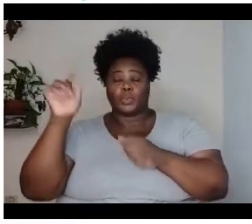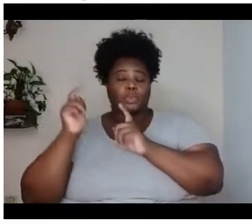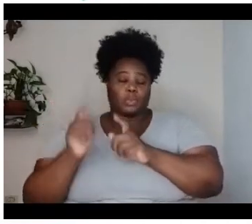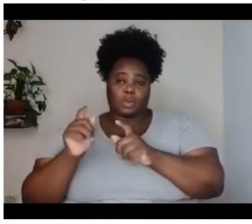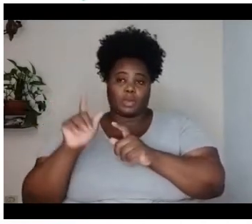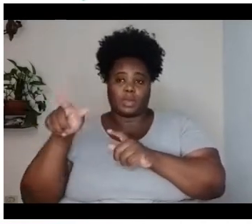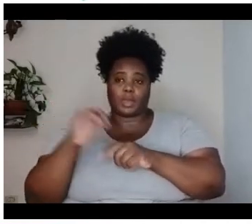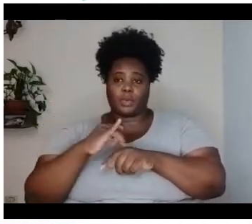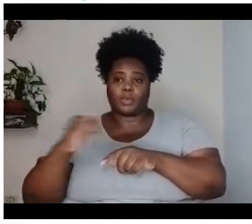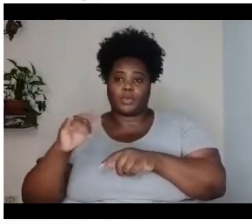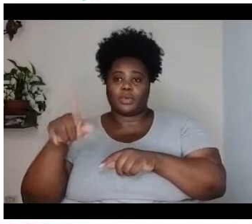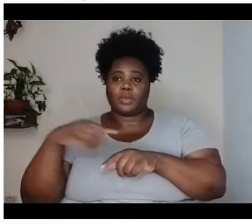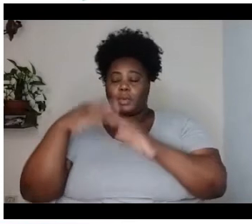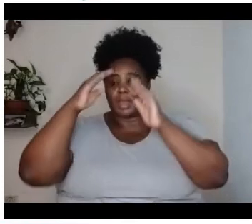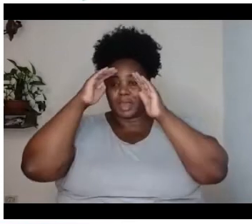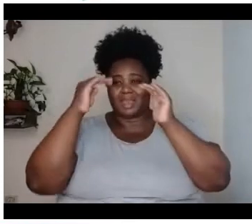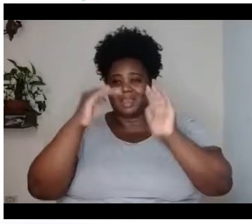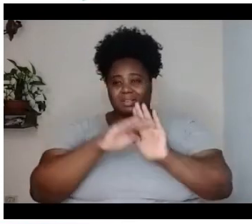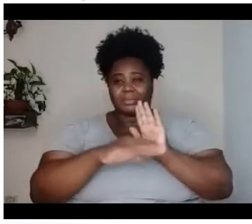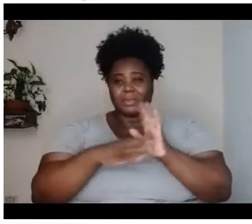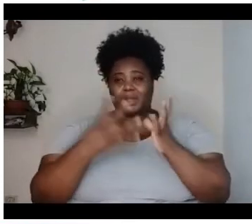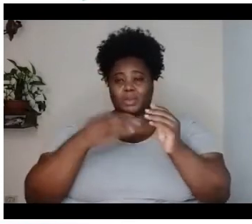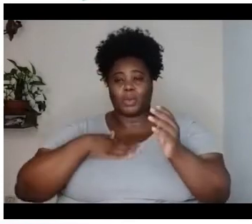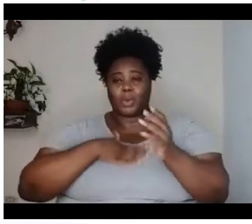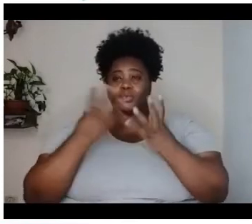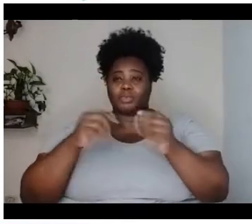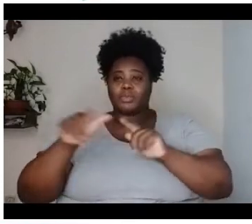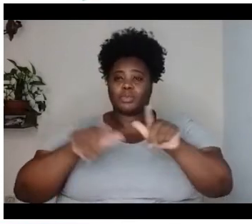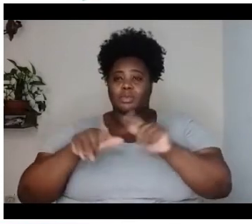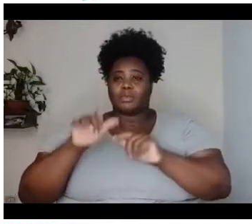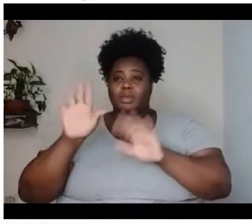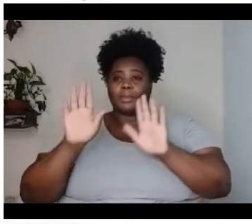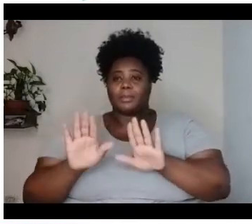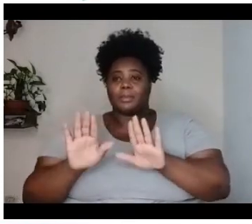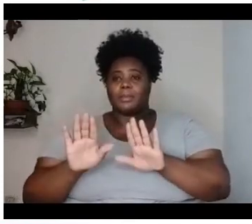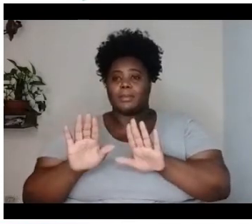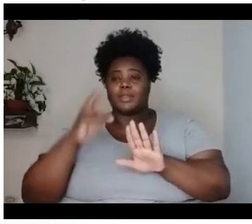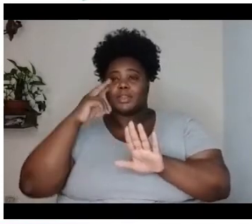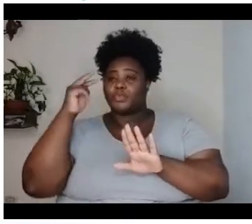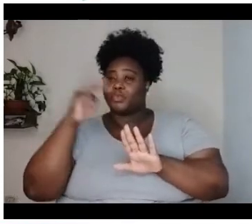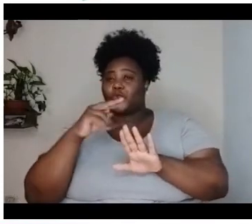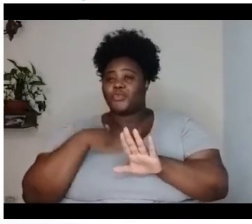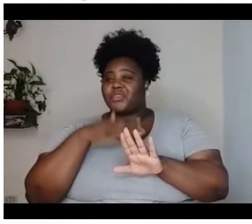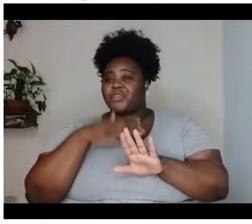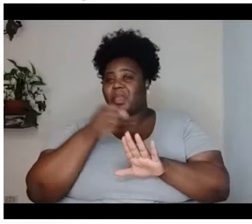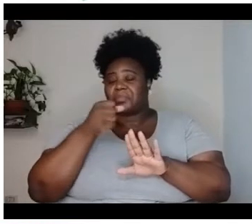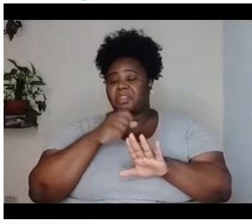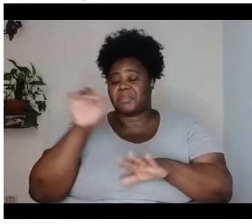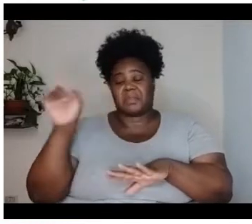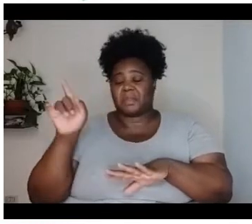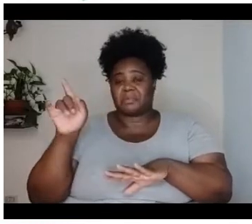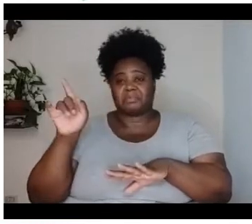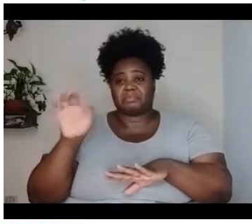instituto que eu respeito muito, gosto muito do trabalho deles, mas eu não vi até hoje a minha entrevista no Moreira